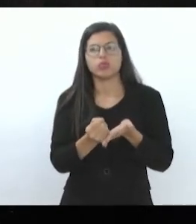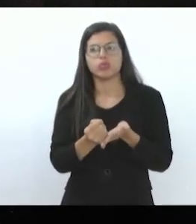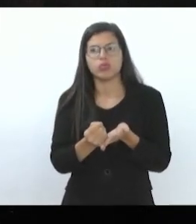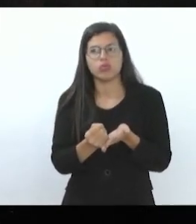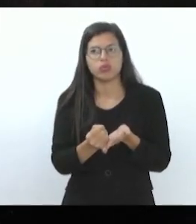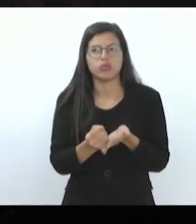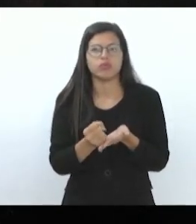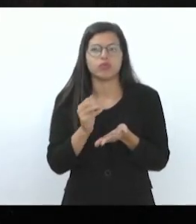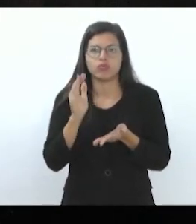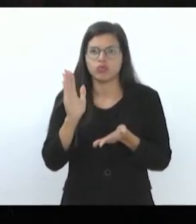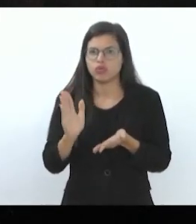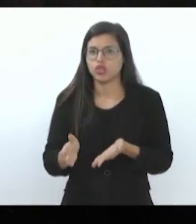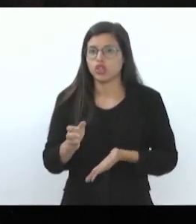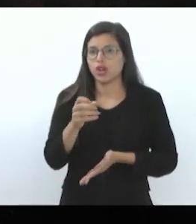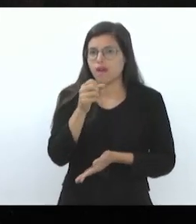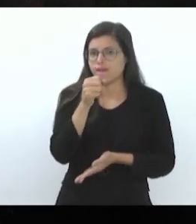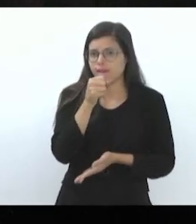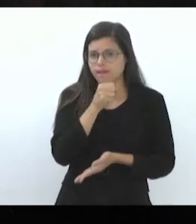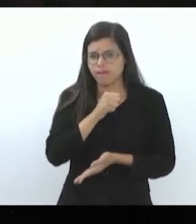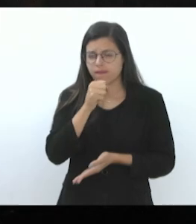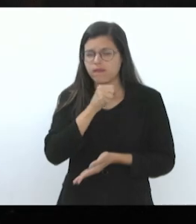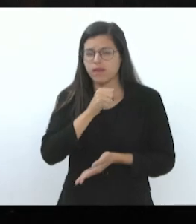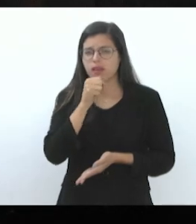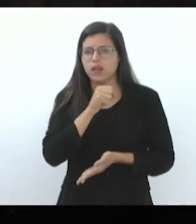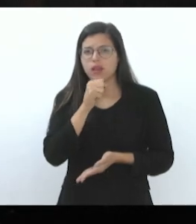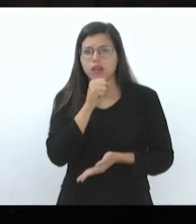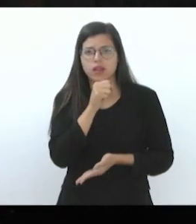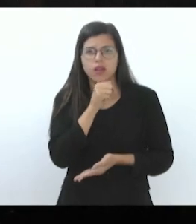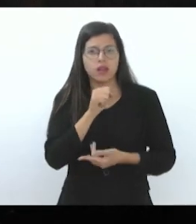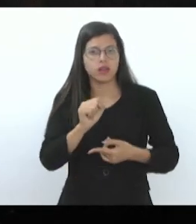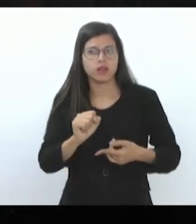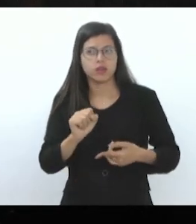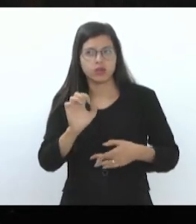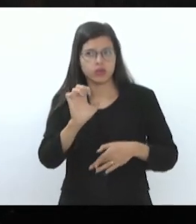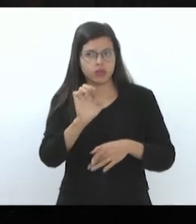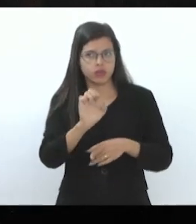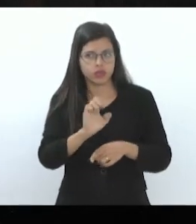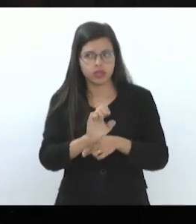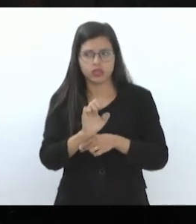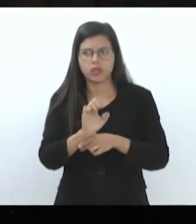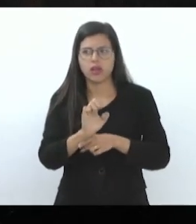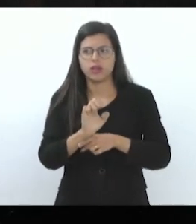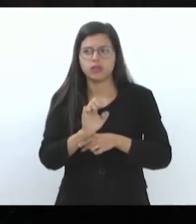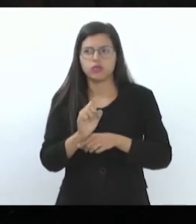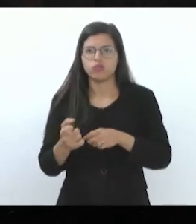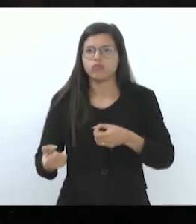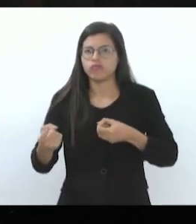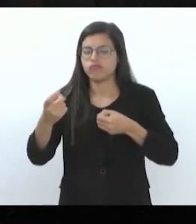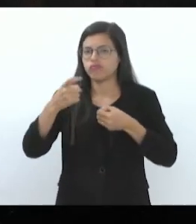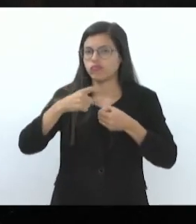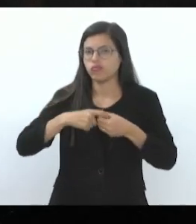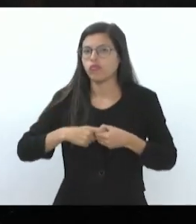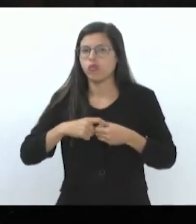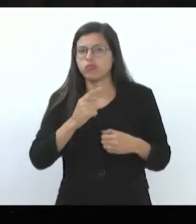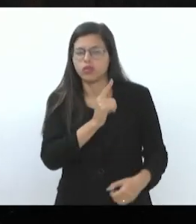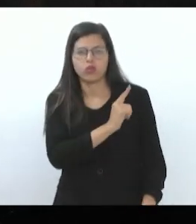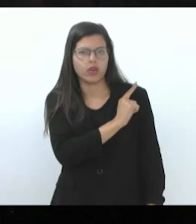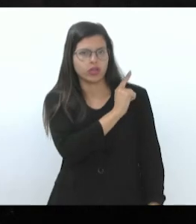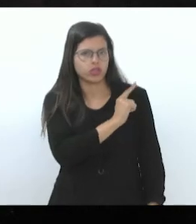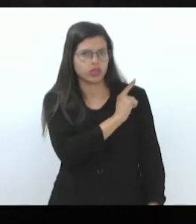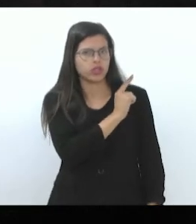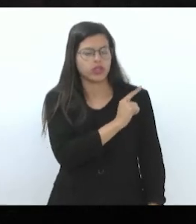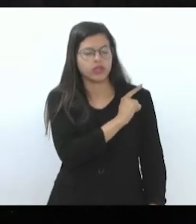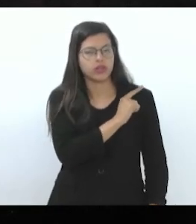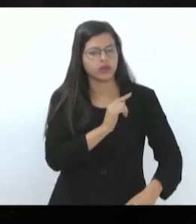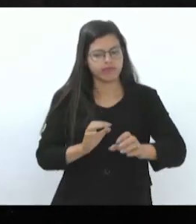já caducas e o Estado está voltando a ser o gestor,